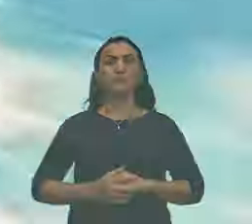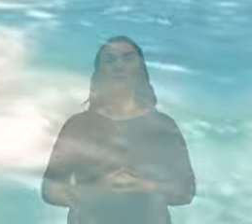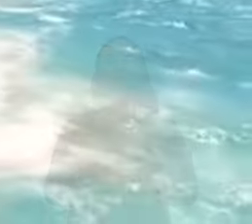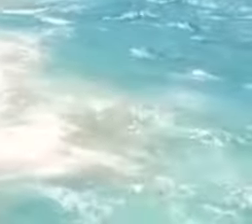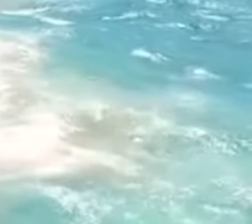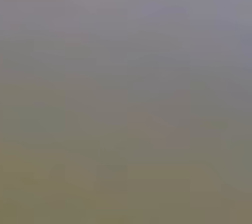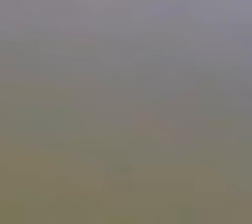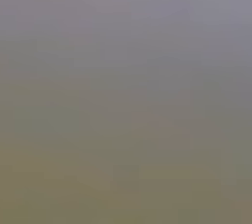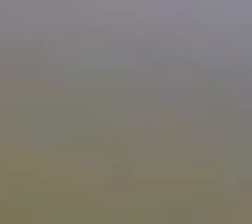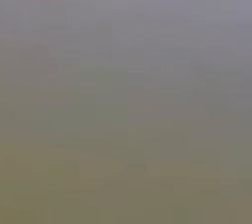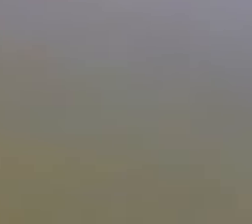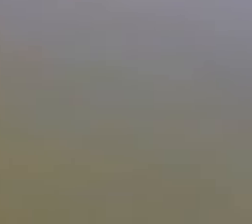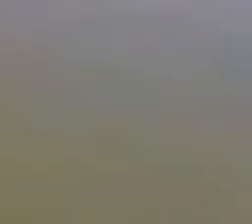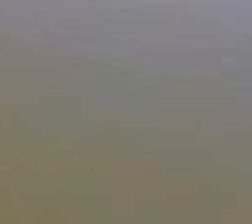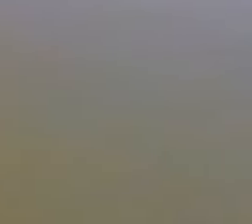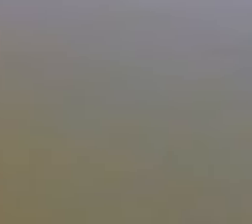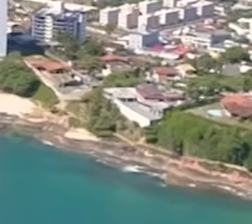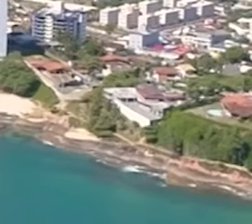só.